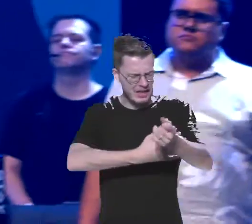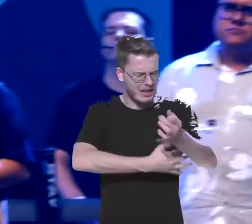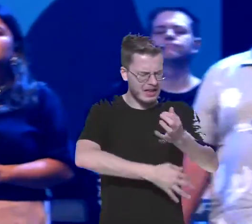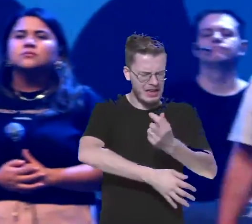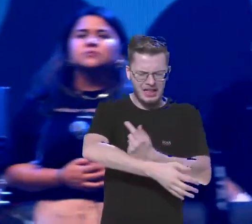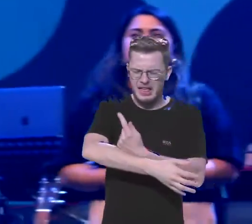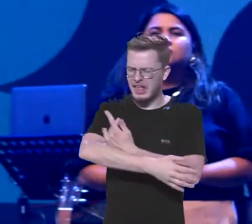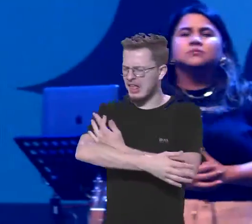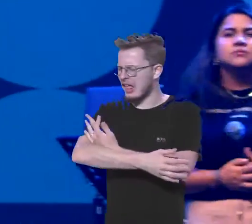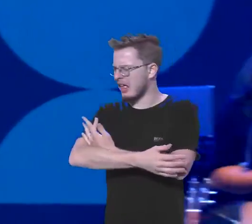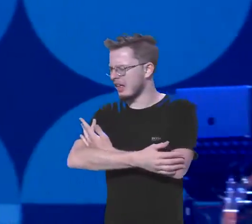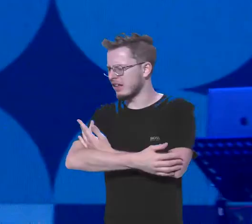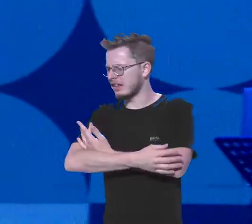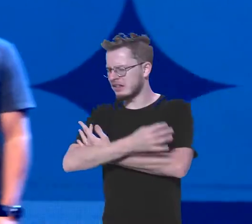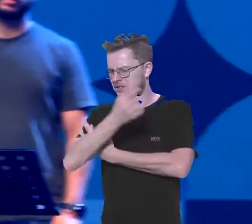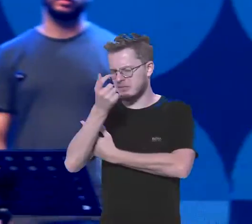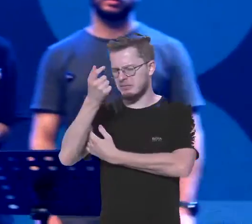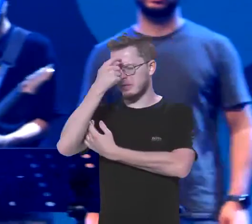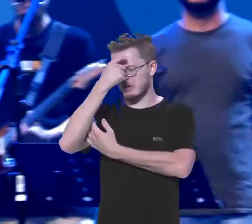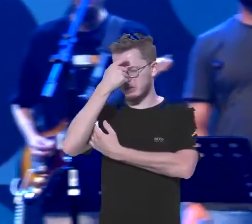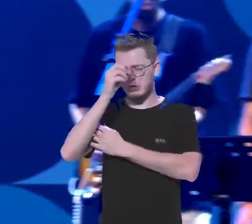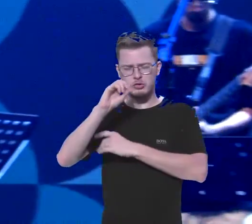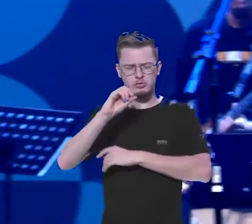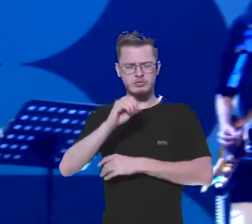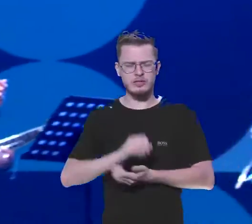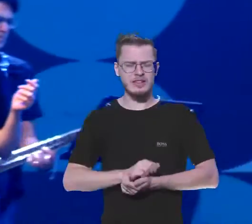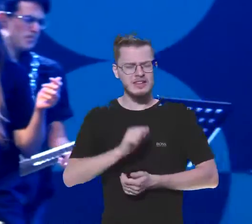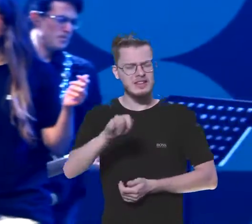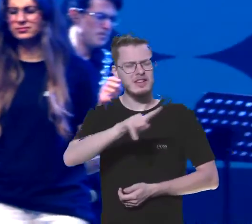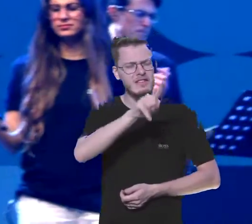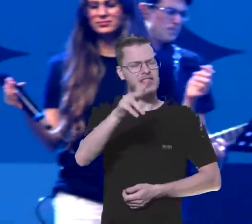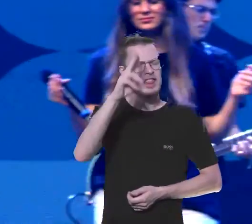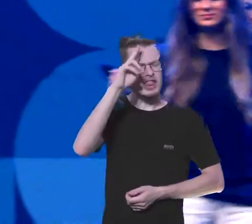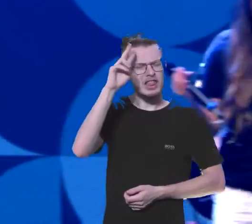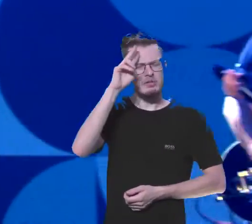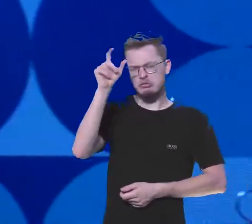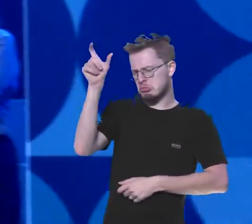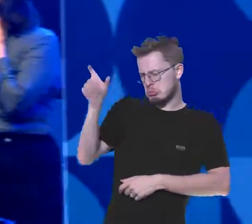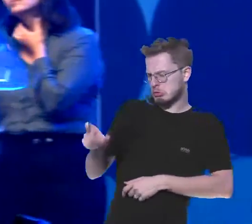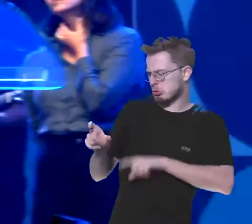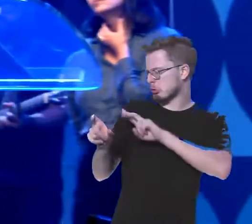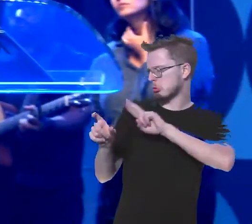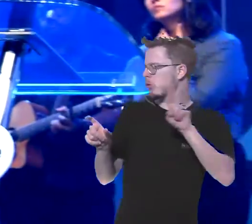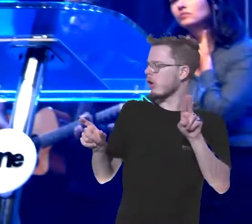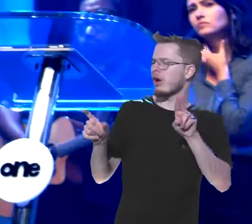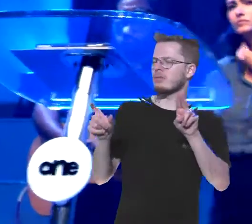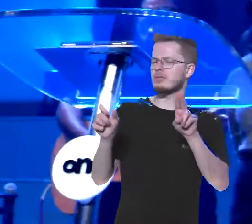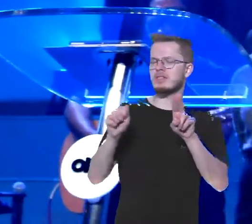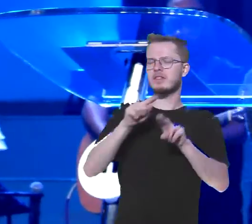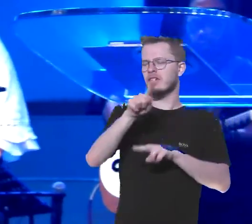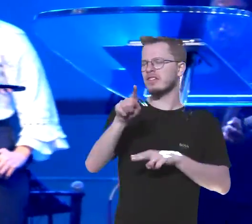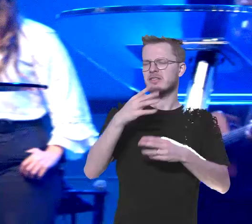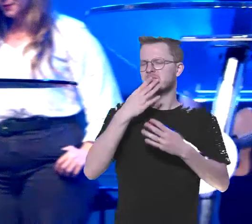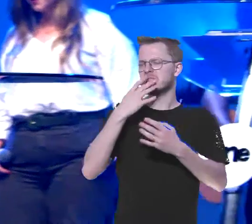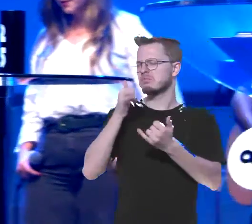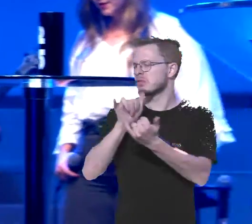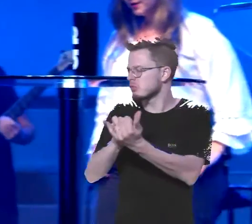uma pessoa, uma situação na sua cabeça, algo que você não liberou, eu quero que você se coloque diante do Senhor agora,